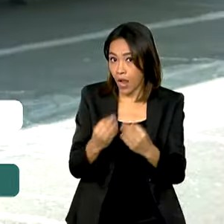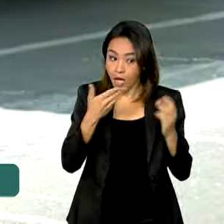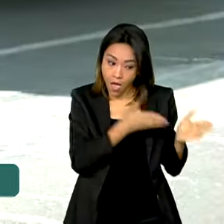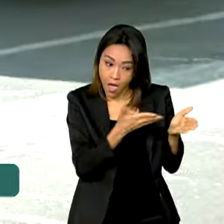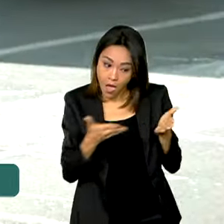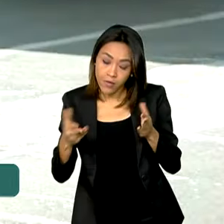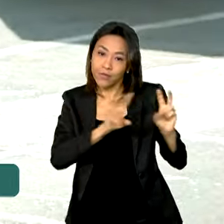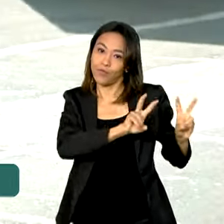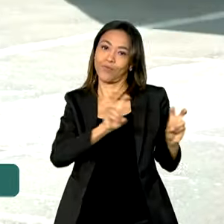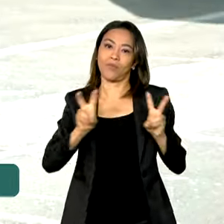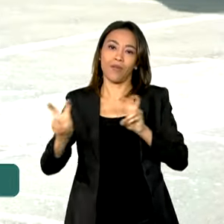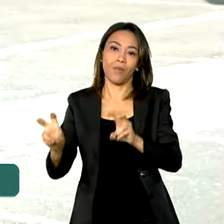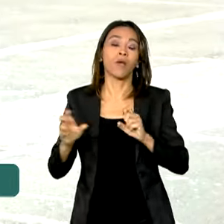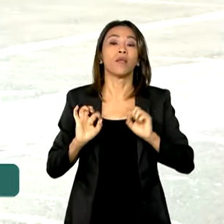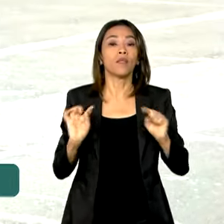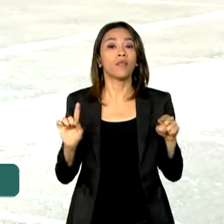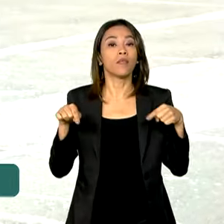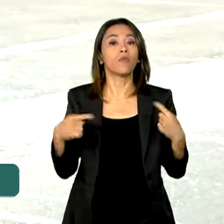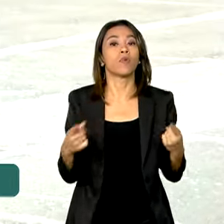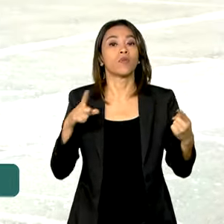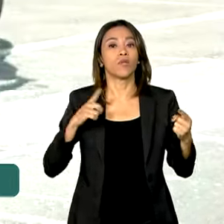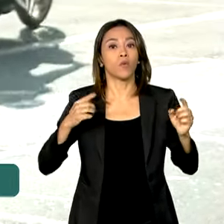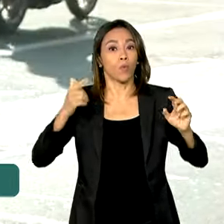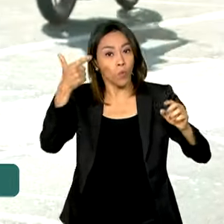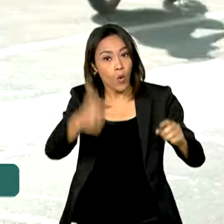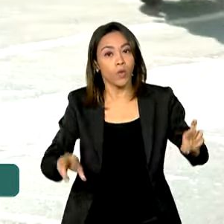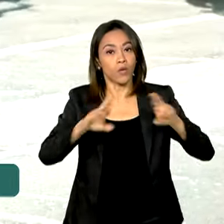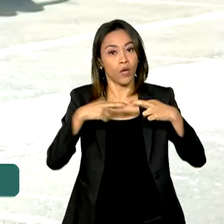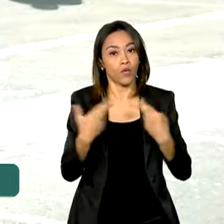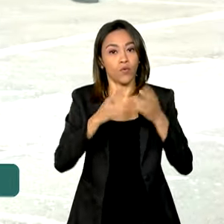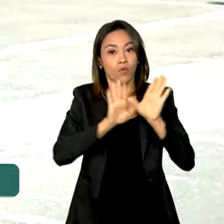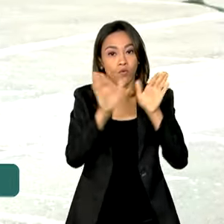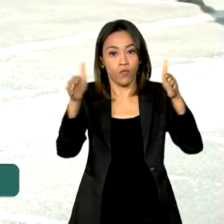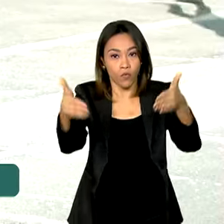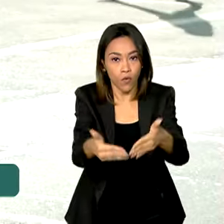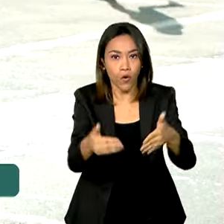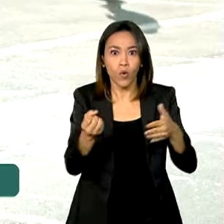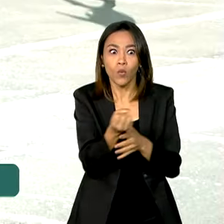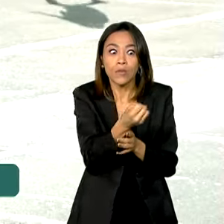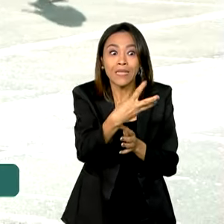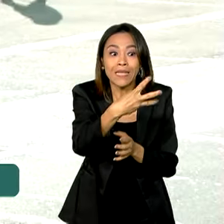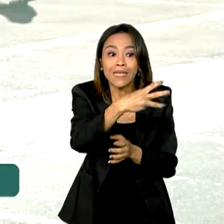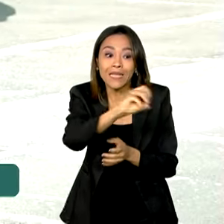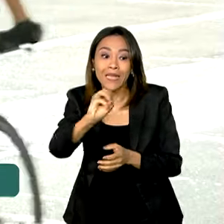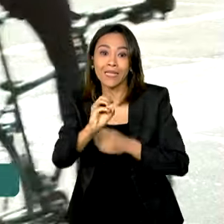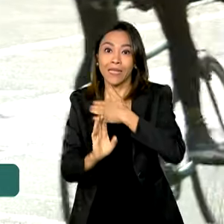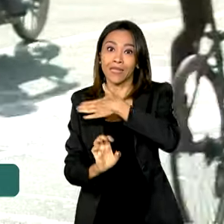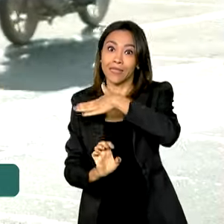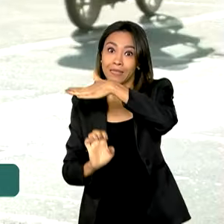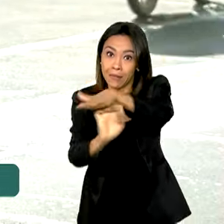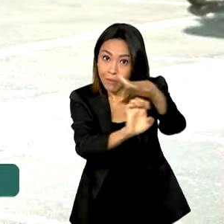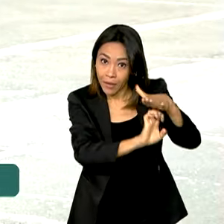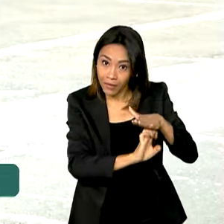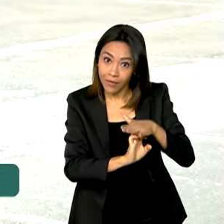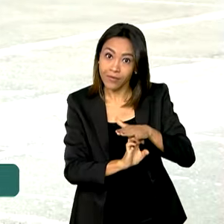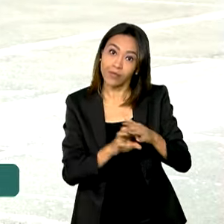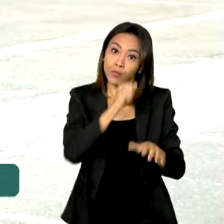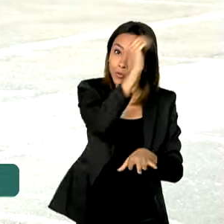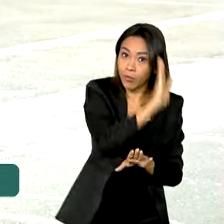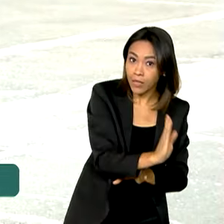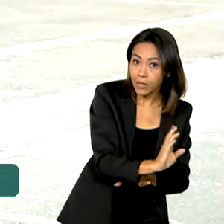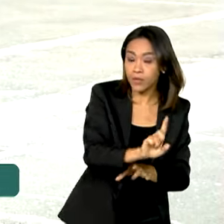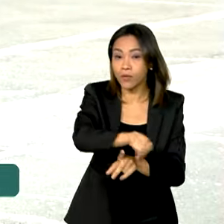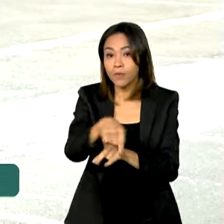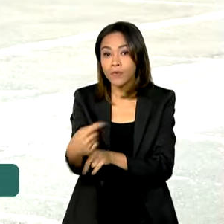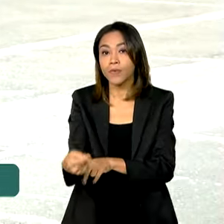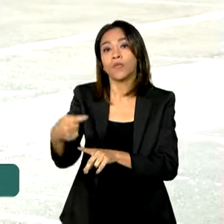Petro também vão participar de um fórum com representantes de 300 empresas dos dois países, organizado pela Apex Brasil